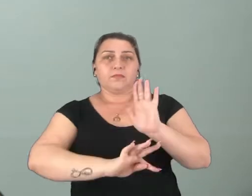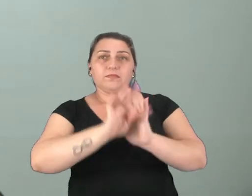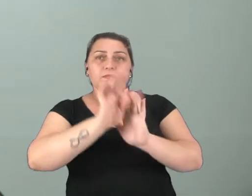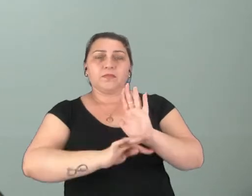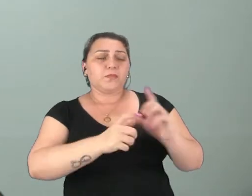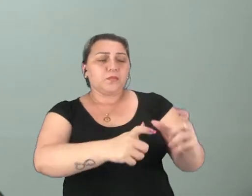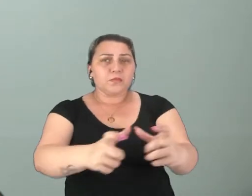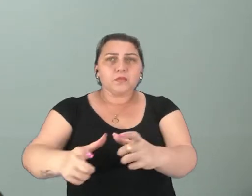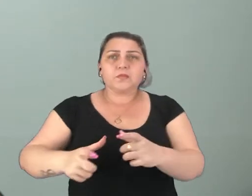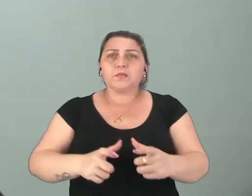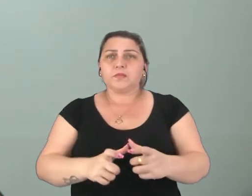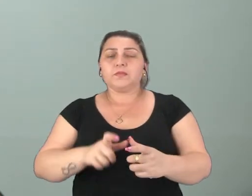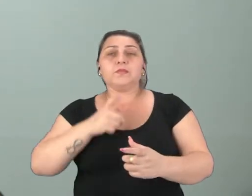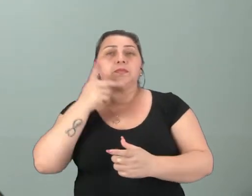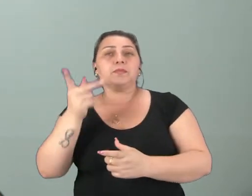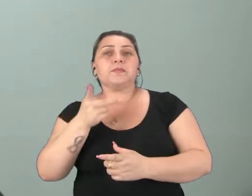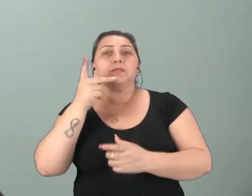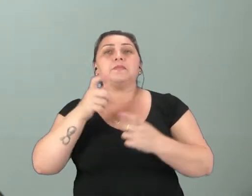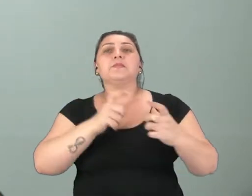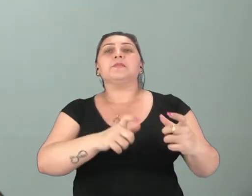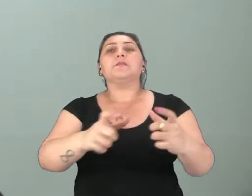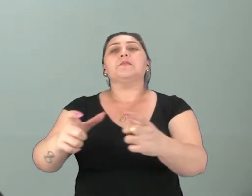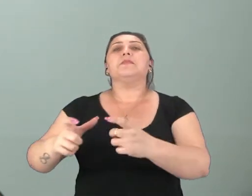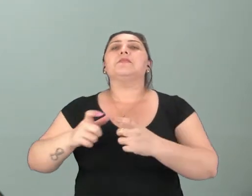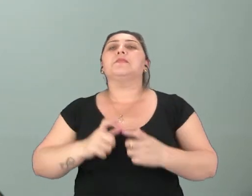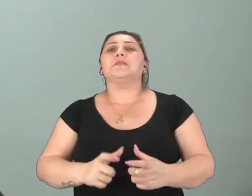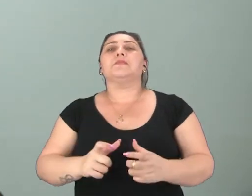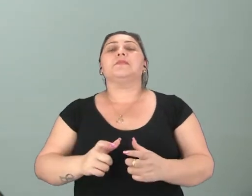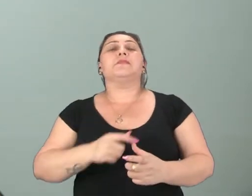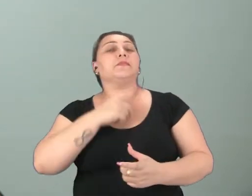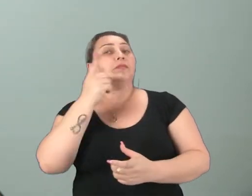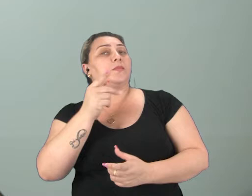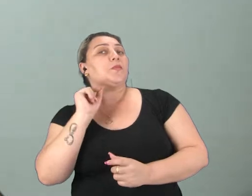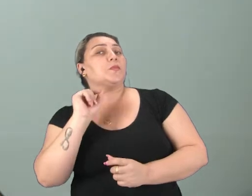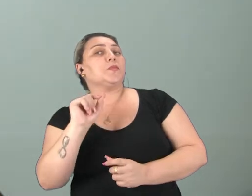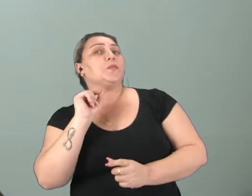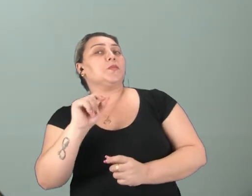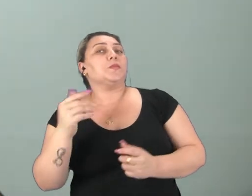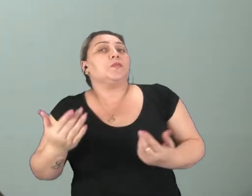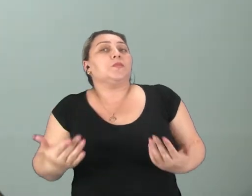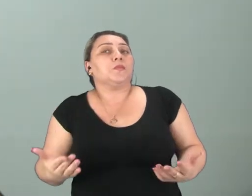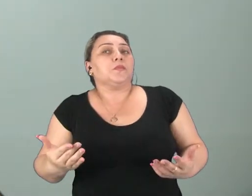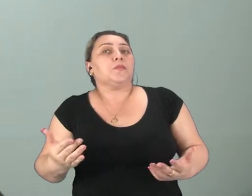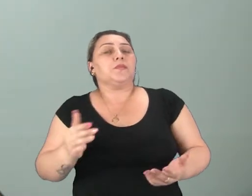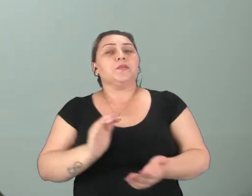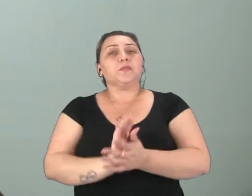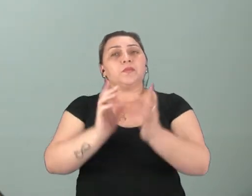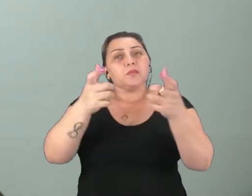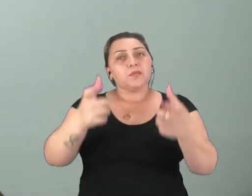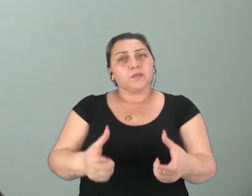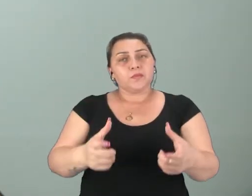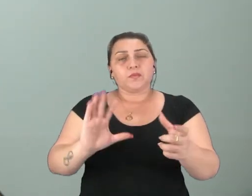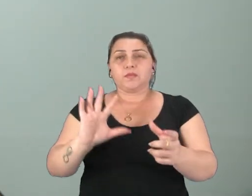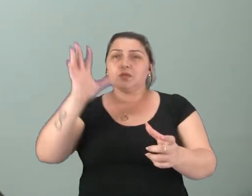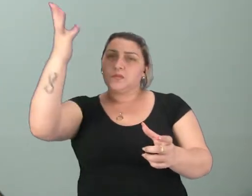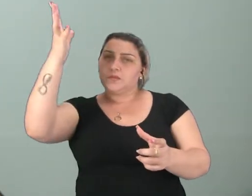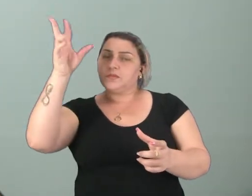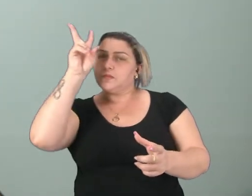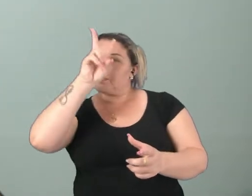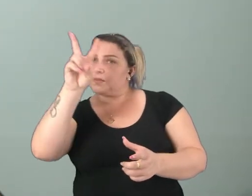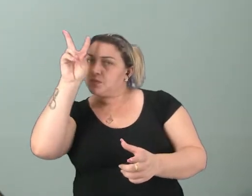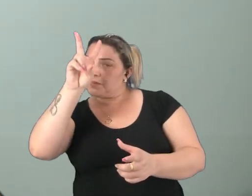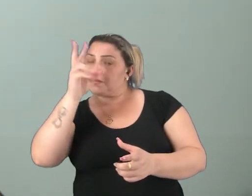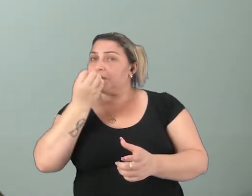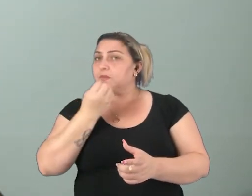sobre ambiente. Quando falamos de ambiente, estamos falando nada mais nada menos do local onde acontecem as